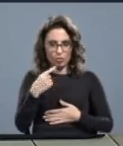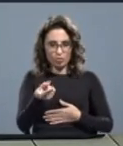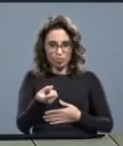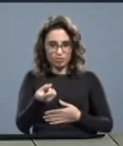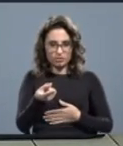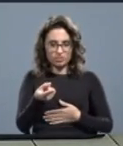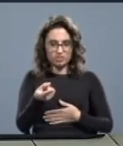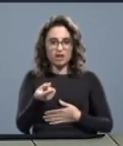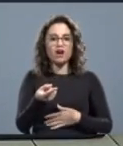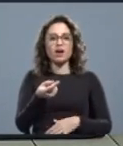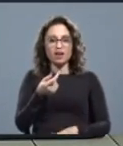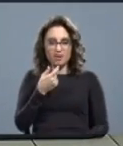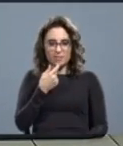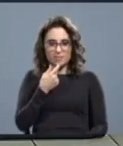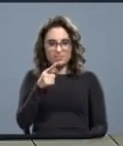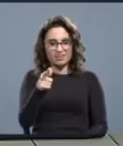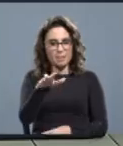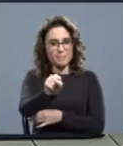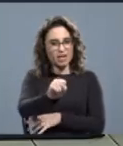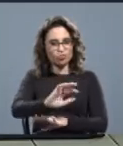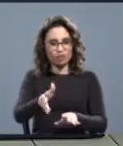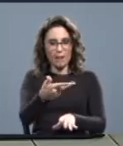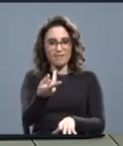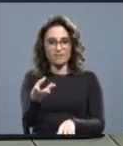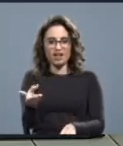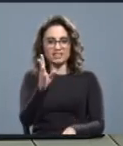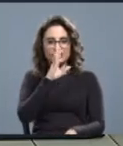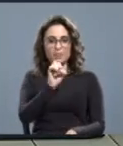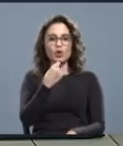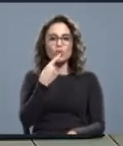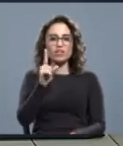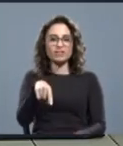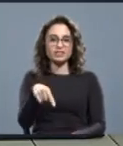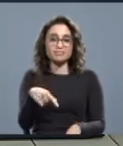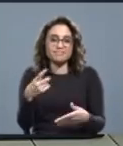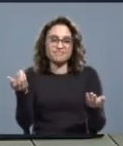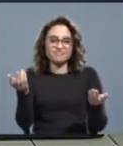assim. Ele já me apanhou em várias, portanto, se me apanhar mais ama.